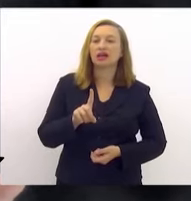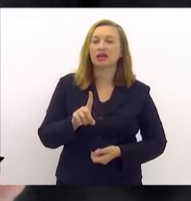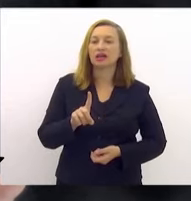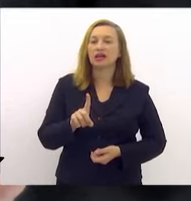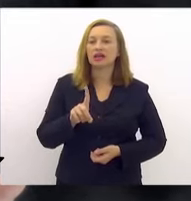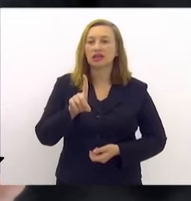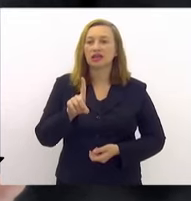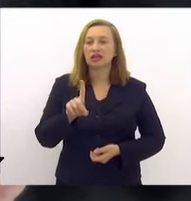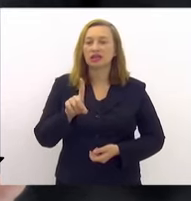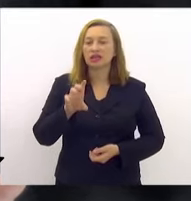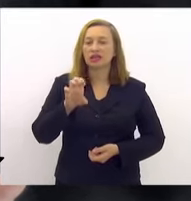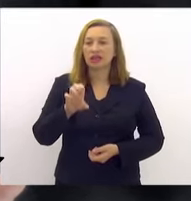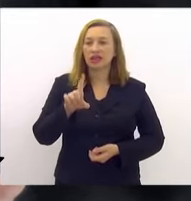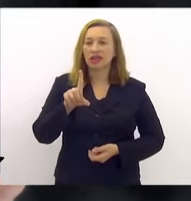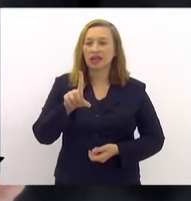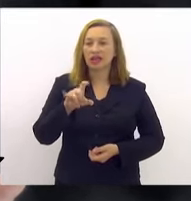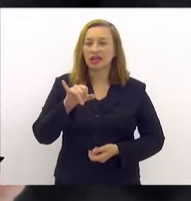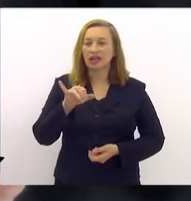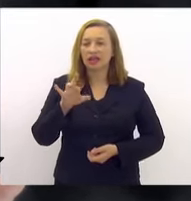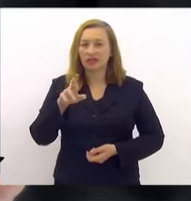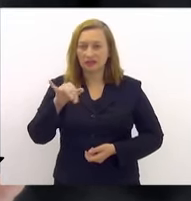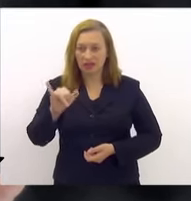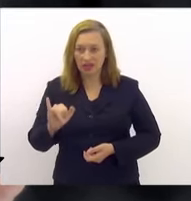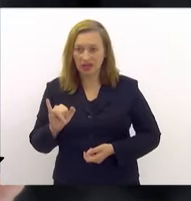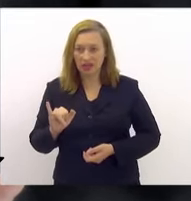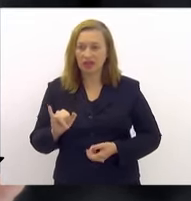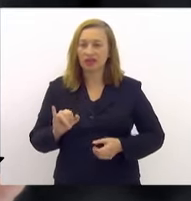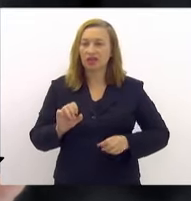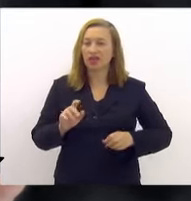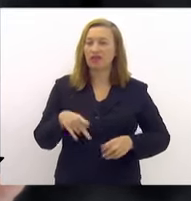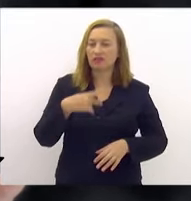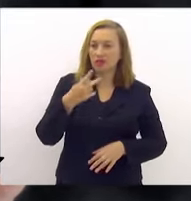né? Que ele até mencionou um deles,